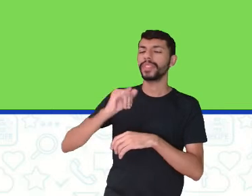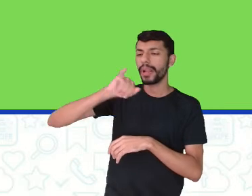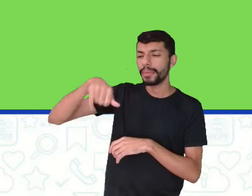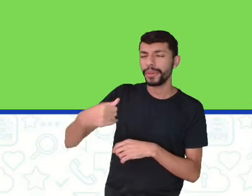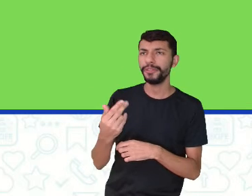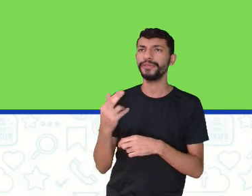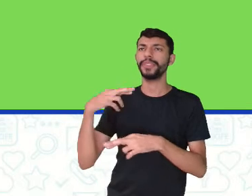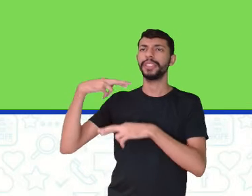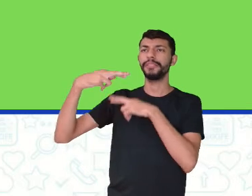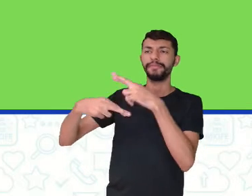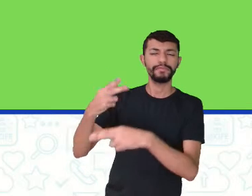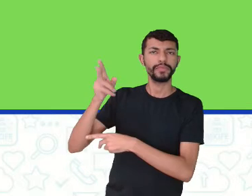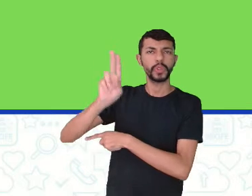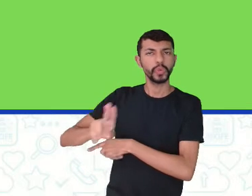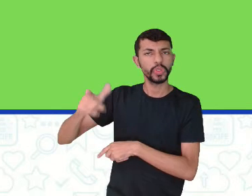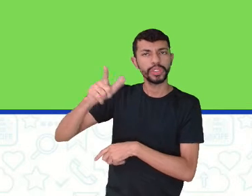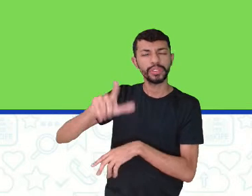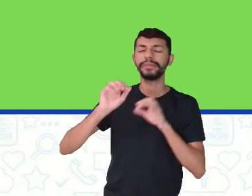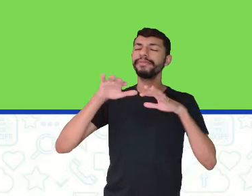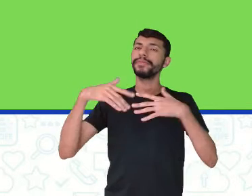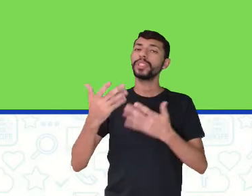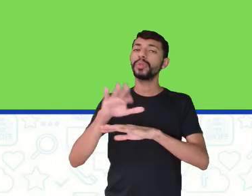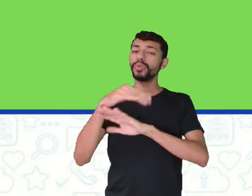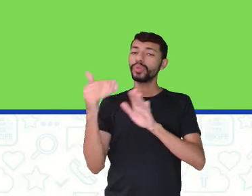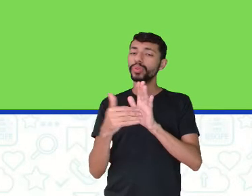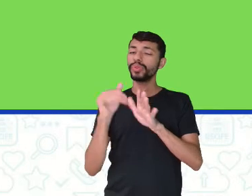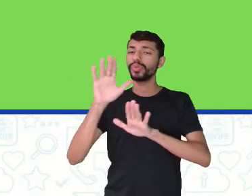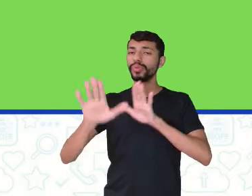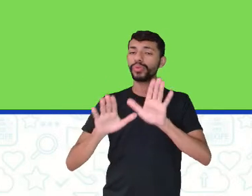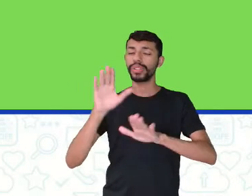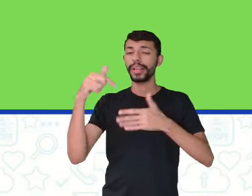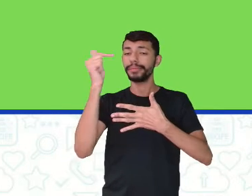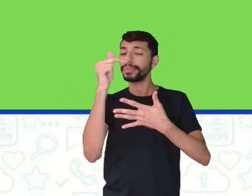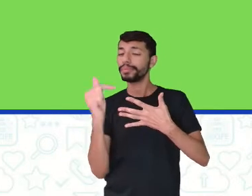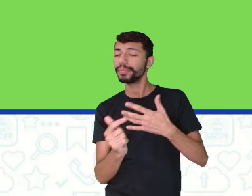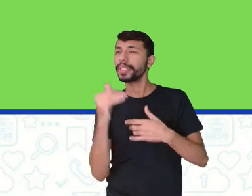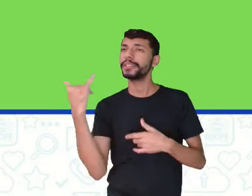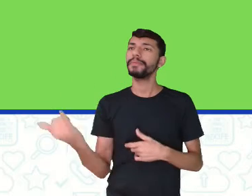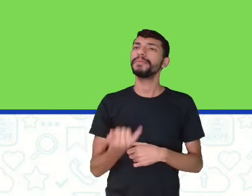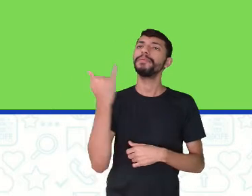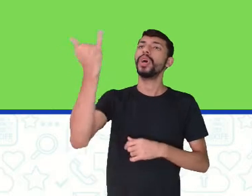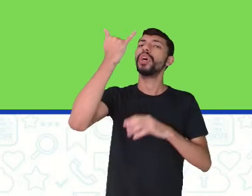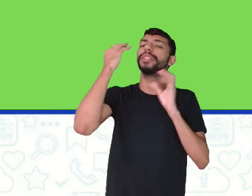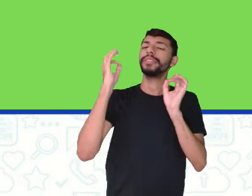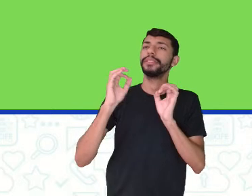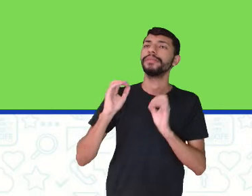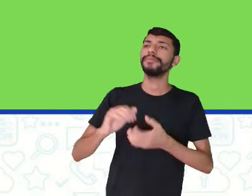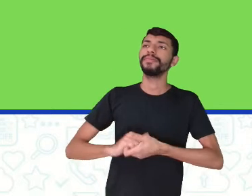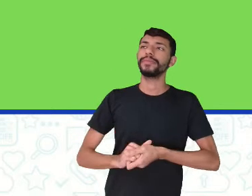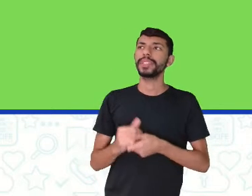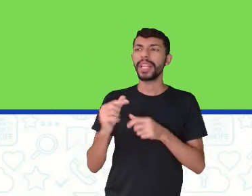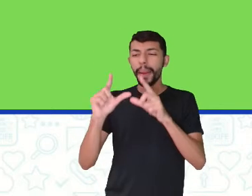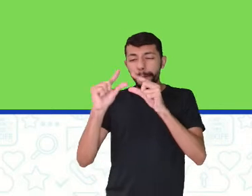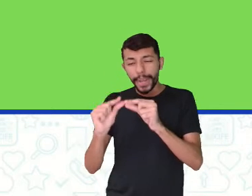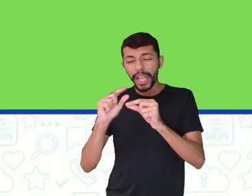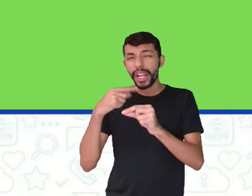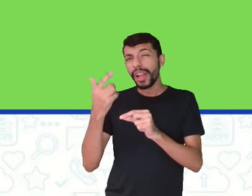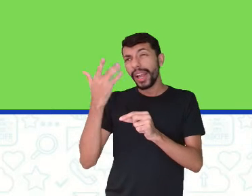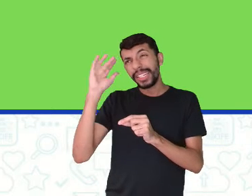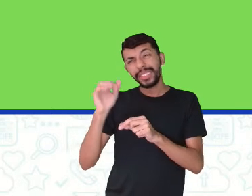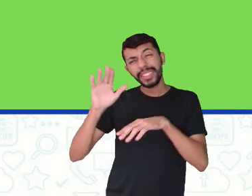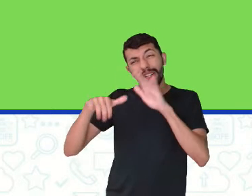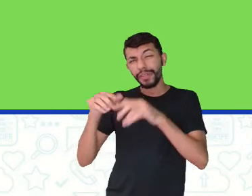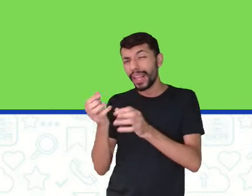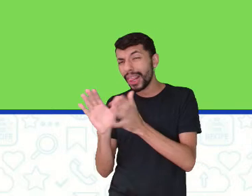reaproveite, recicle. Então, todos esses cuidados são importantes, esses mínimos cuidados que achamos que é quase nada, mas é